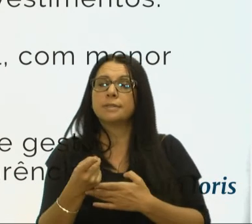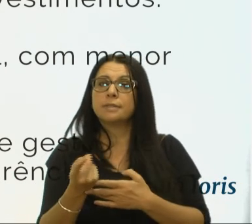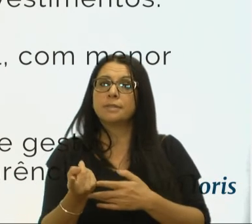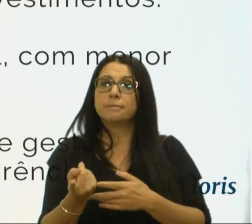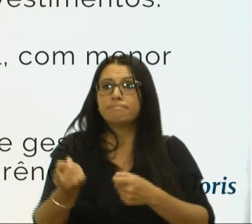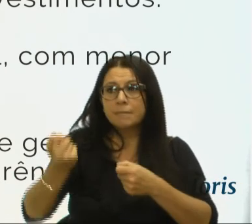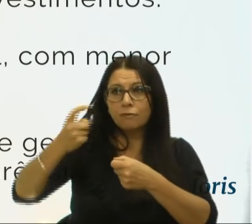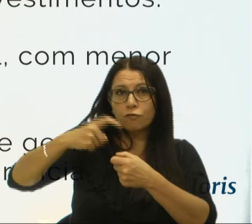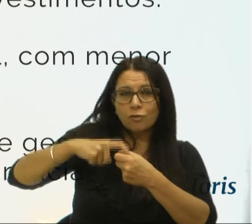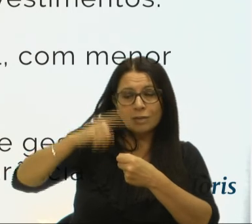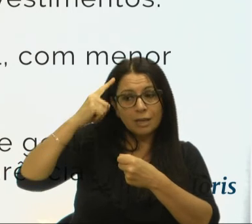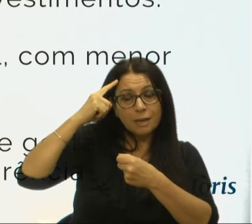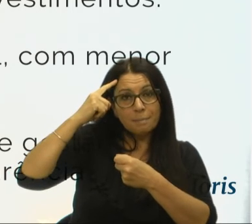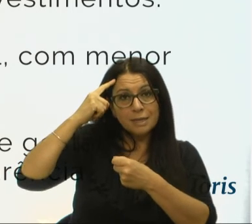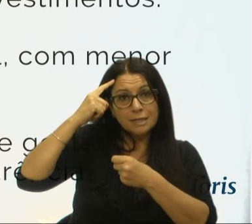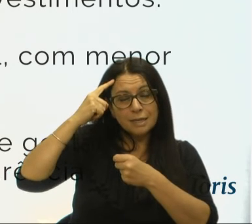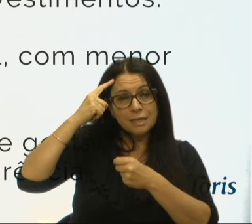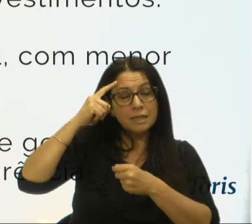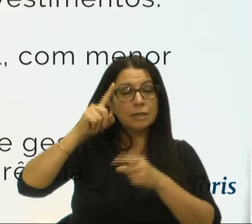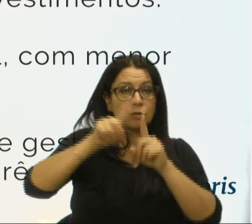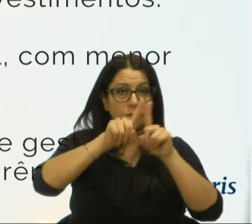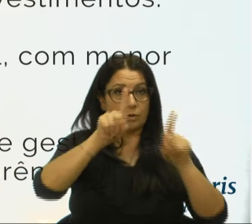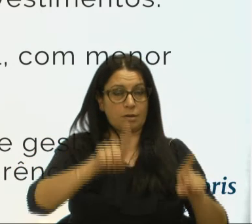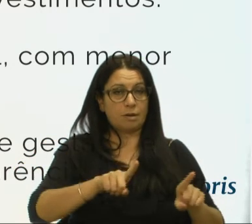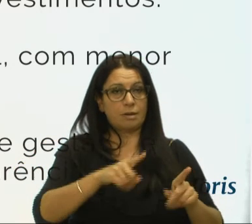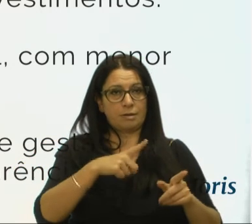voltar a repor o quadro de pessoal.